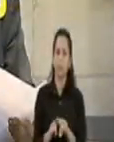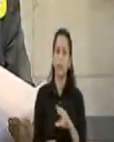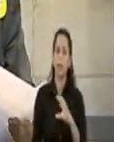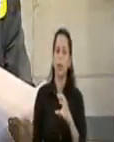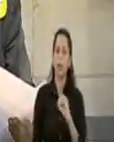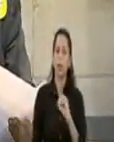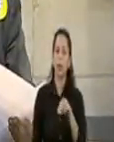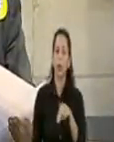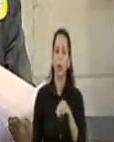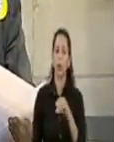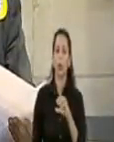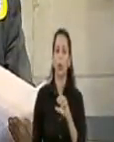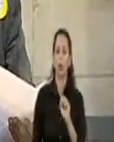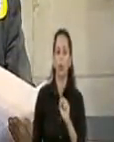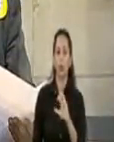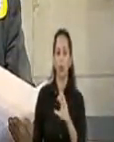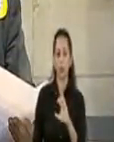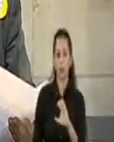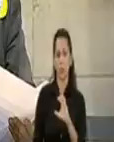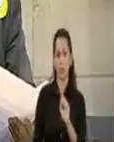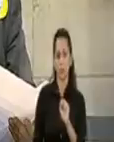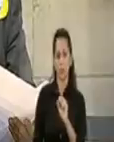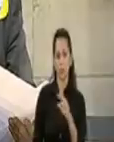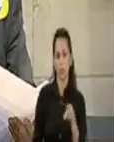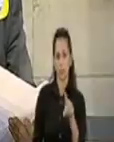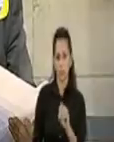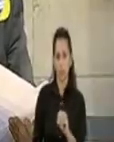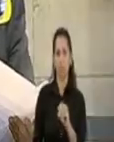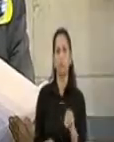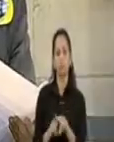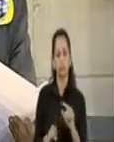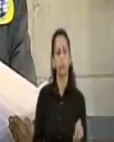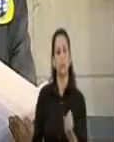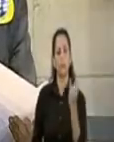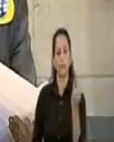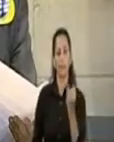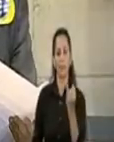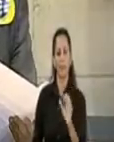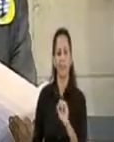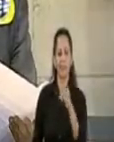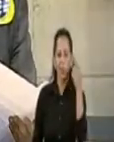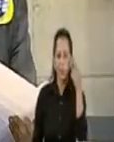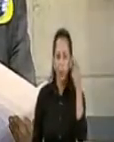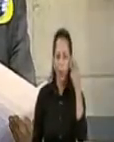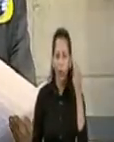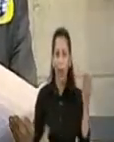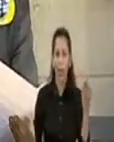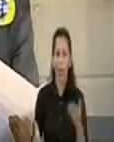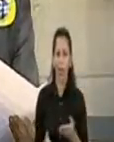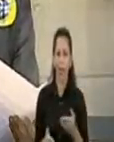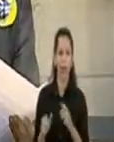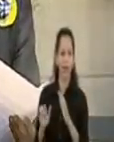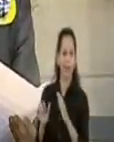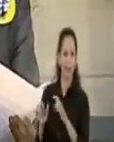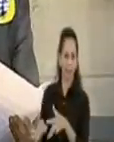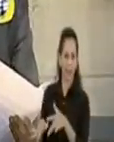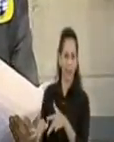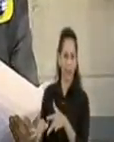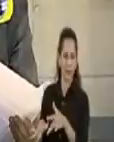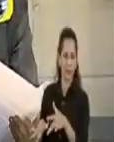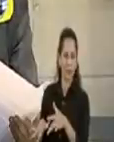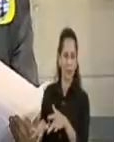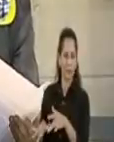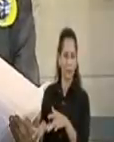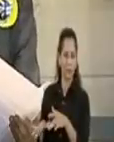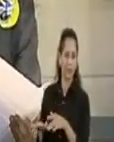É deixar a prefeitura na mão de alguém que ele, inclusive, tirou de uma secretaria porque